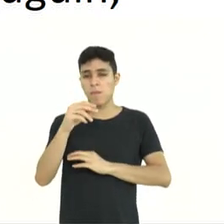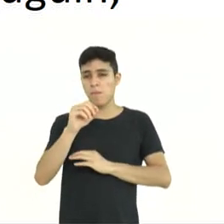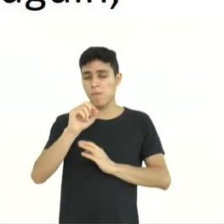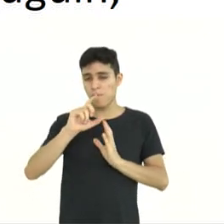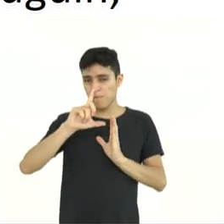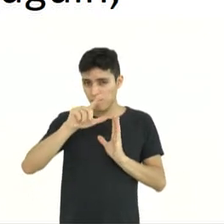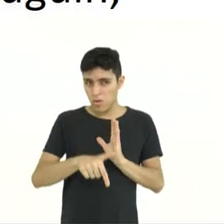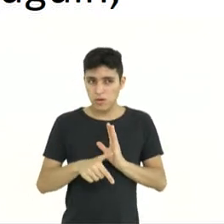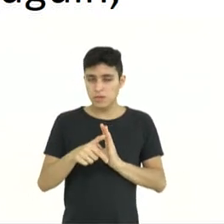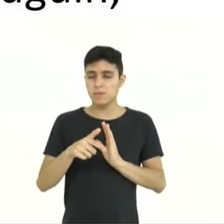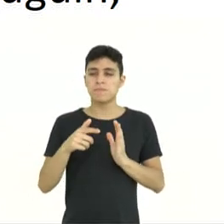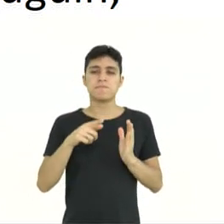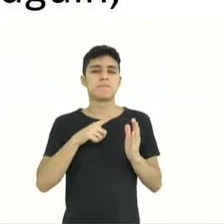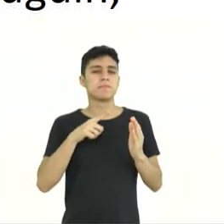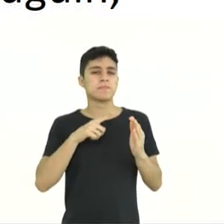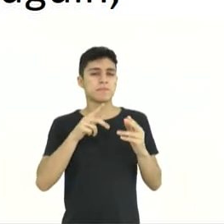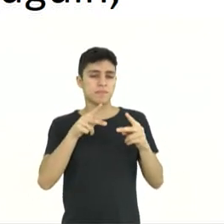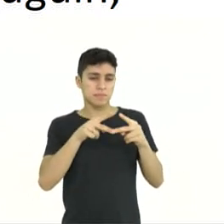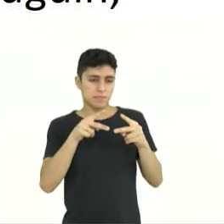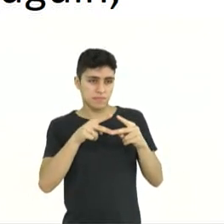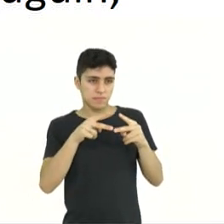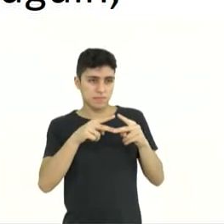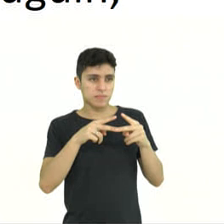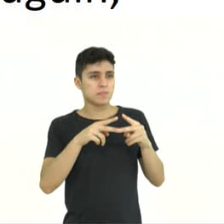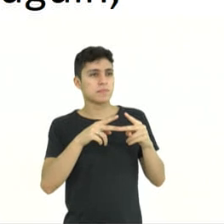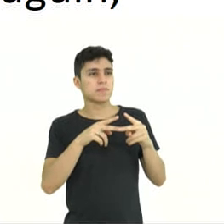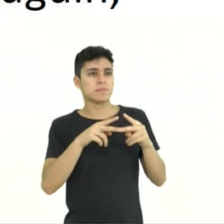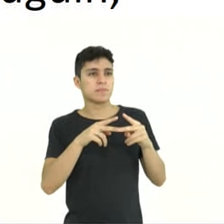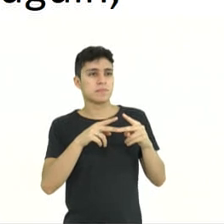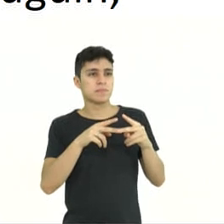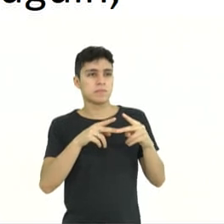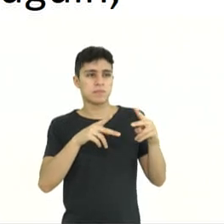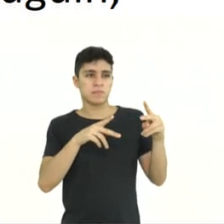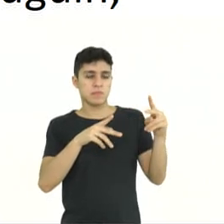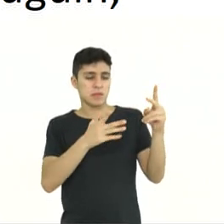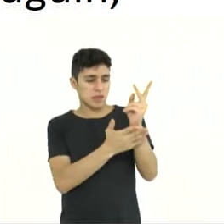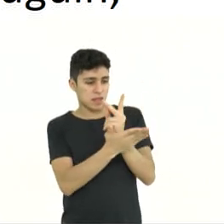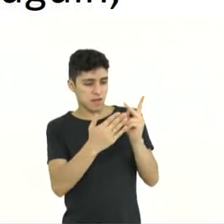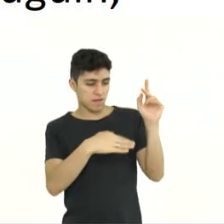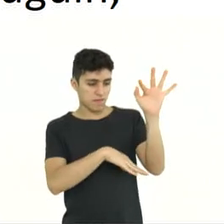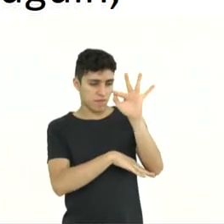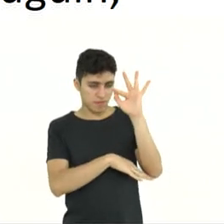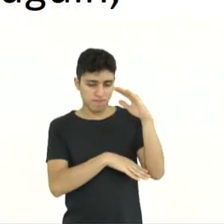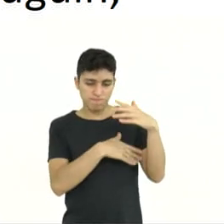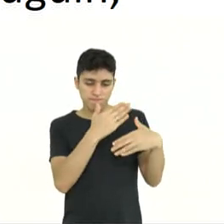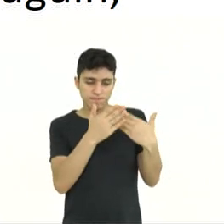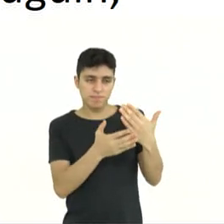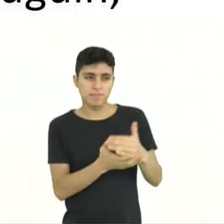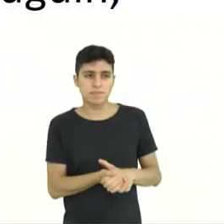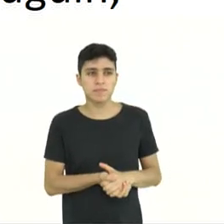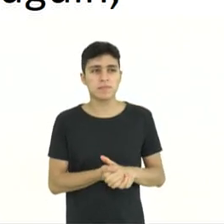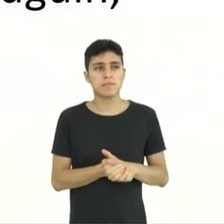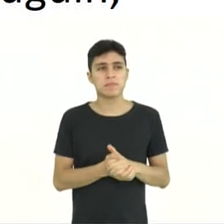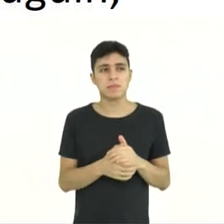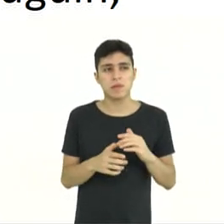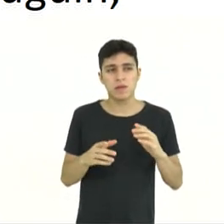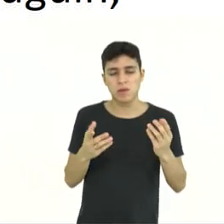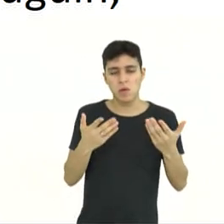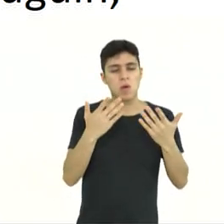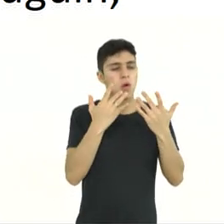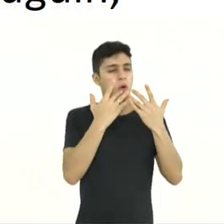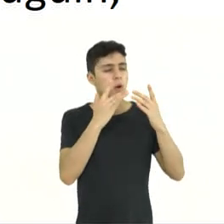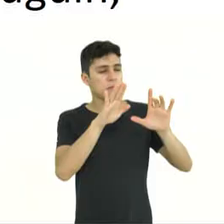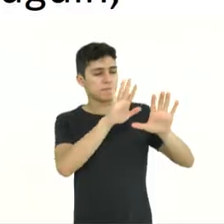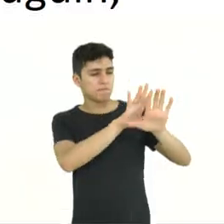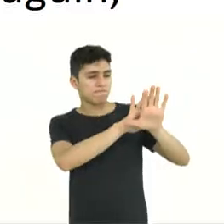23 possui a duas vertentes desenformar o que a gente o sezane que começou também não Impressionismo mas não foi muito a dele plano de